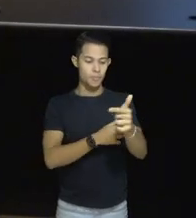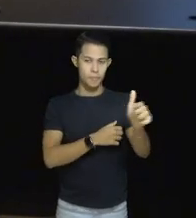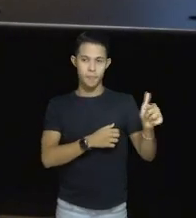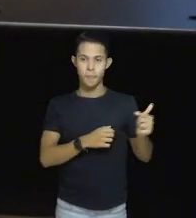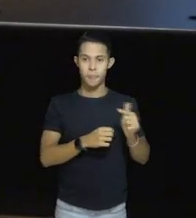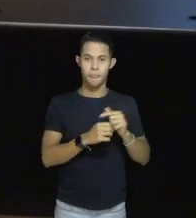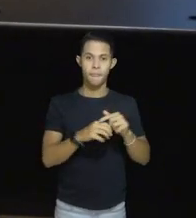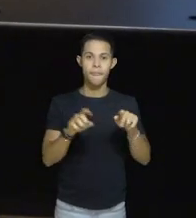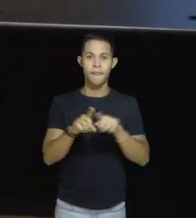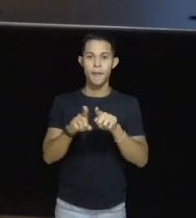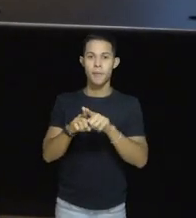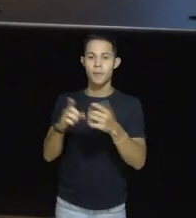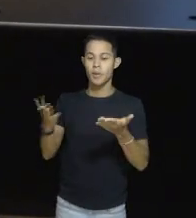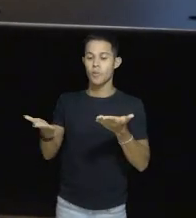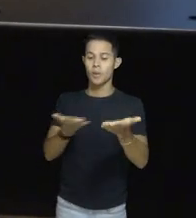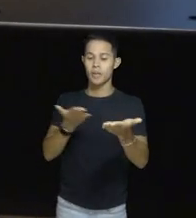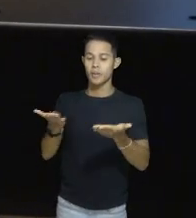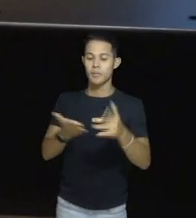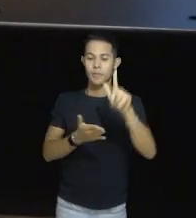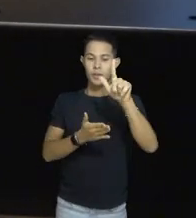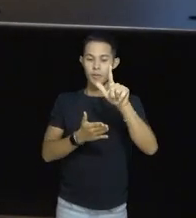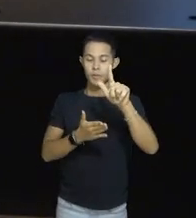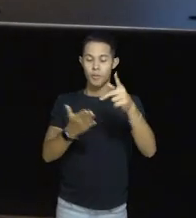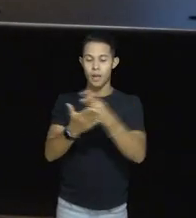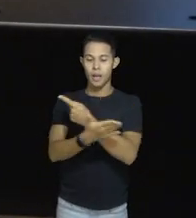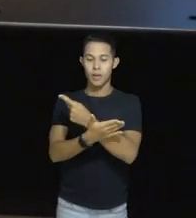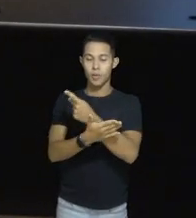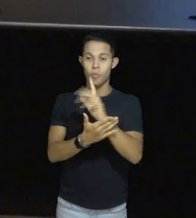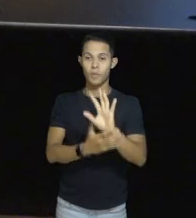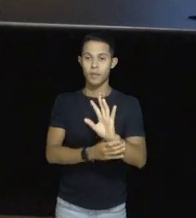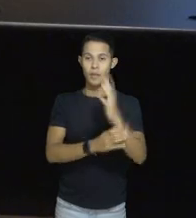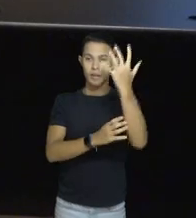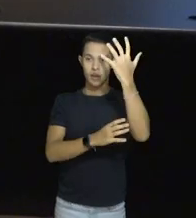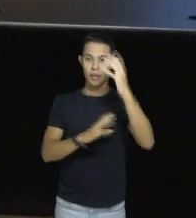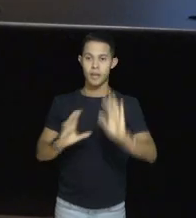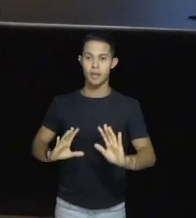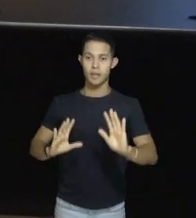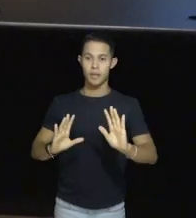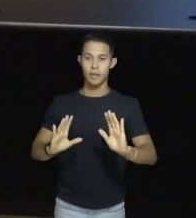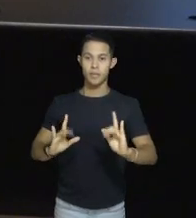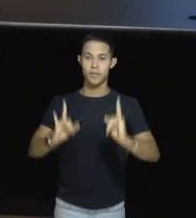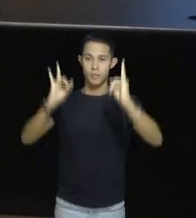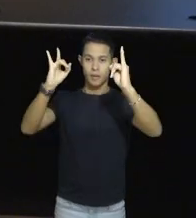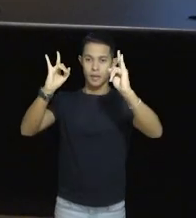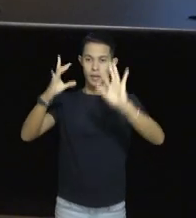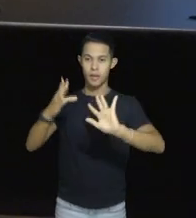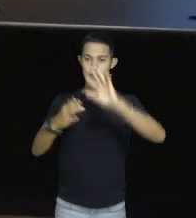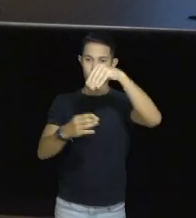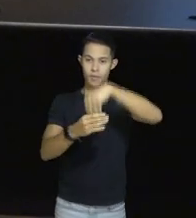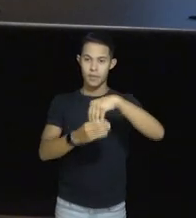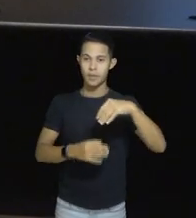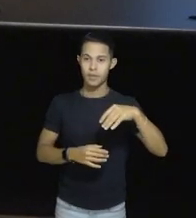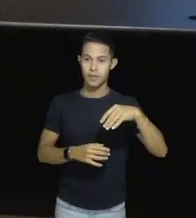são feitos no prédio da Secretaria da Educação e não no prédio da saúde, né?